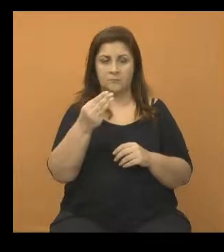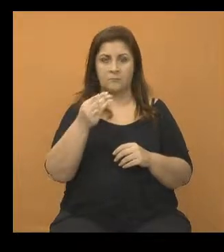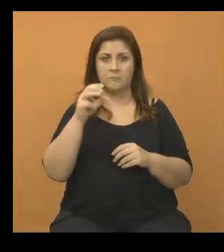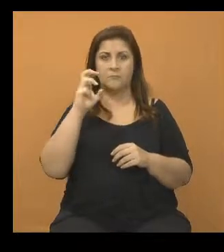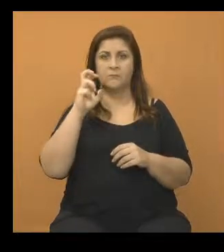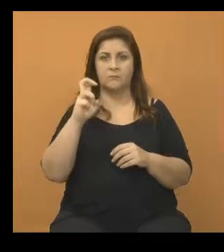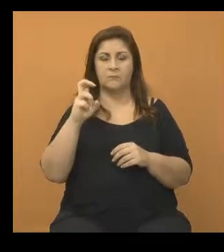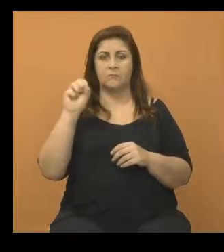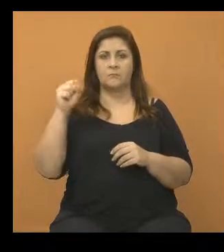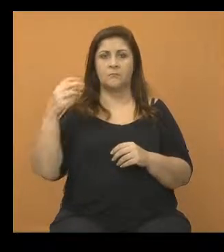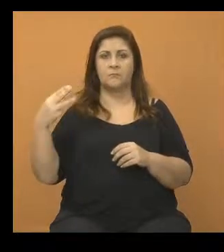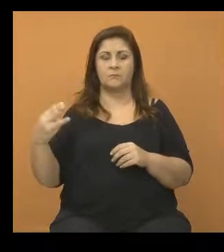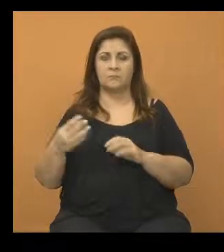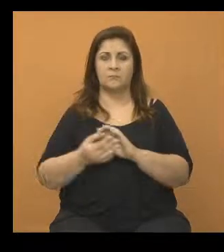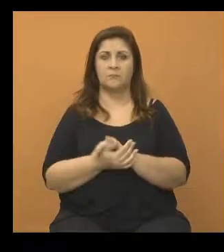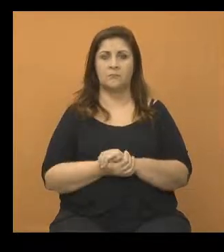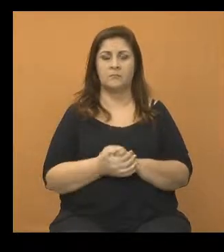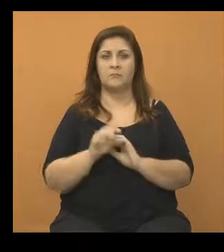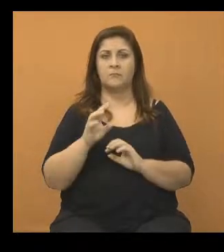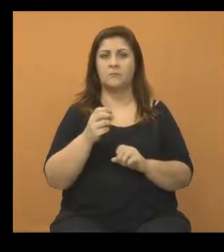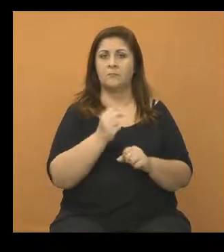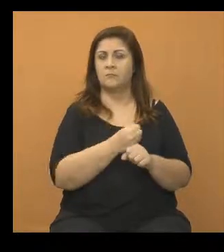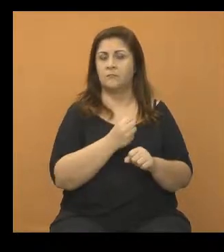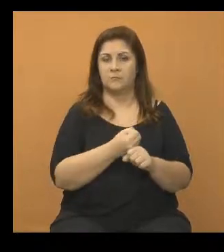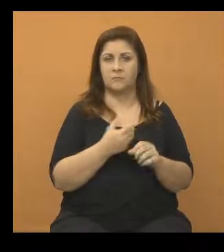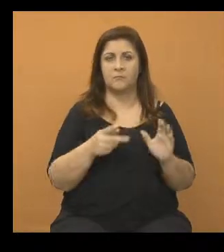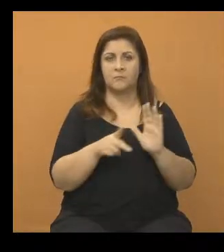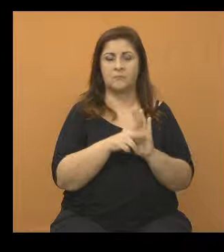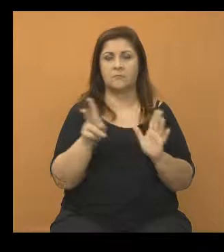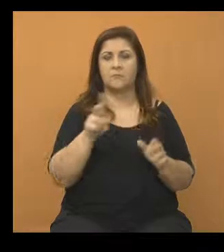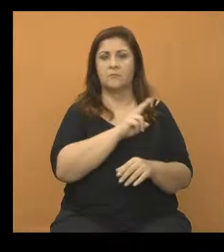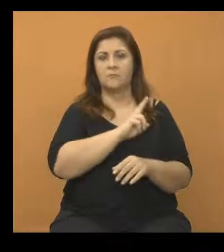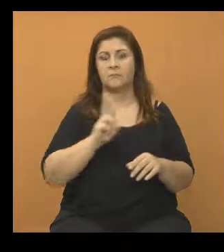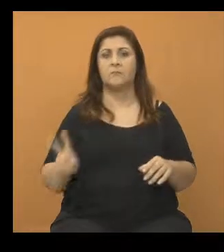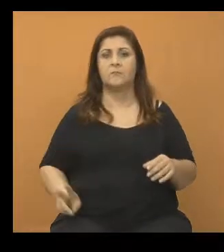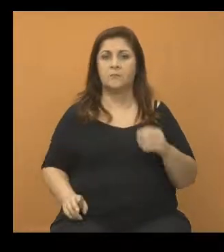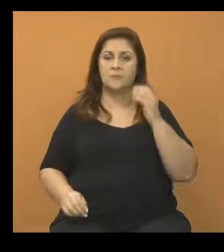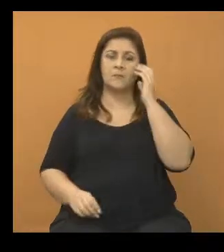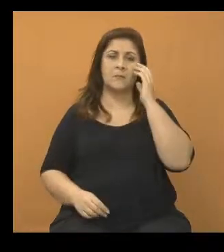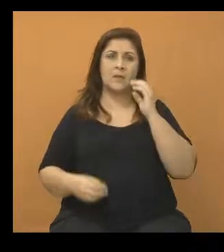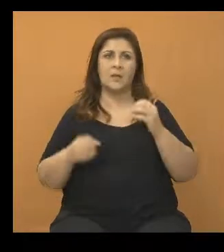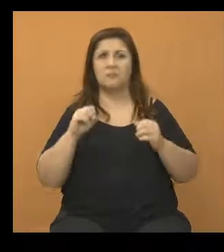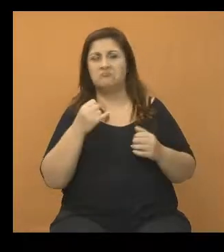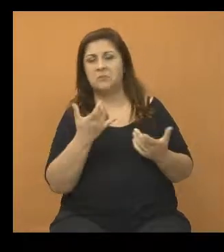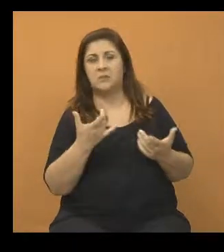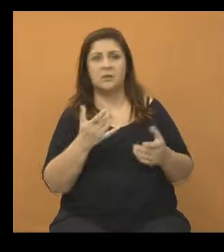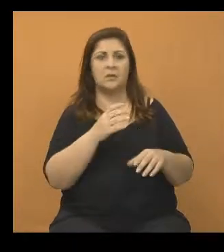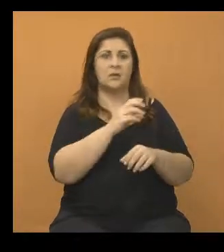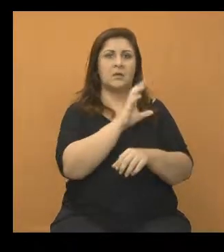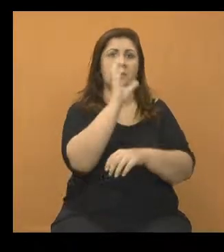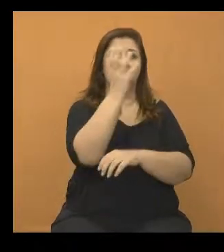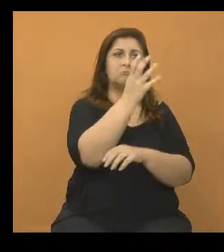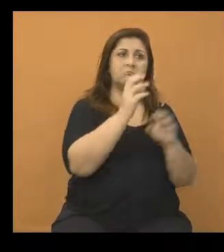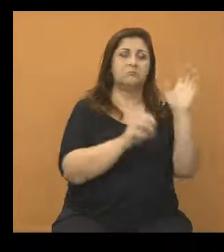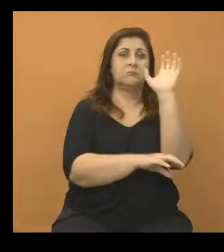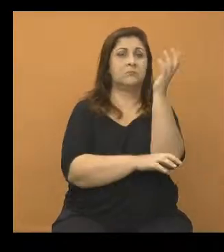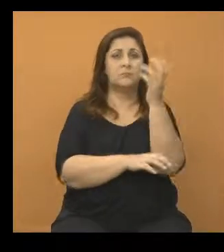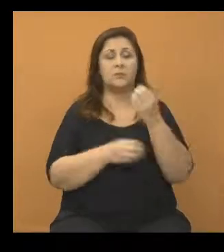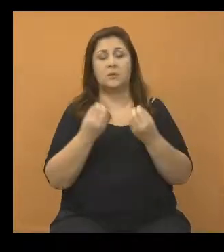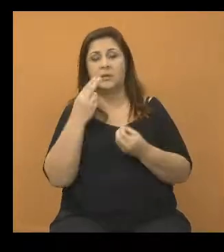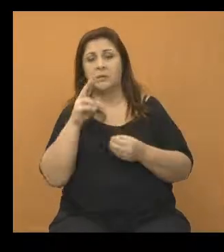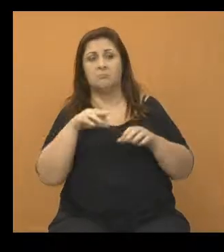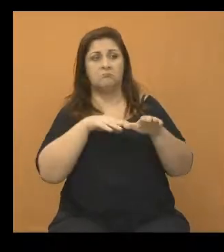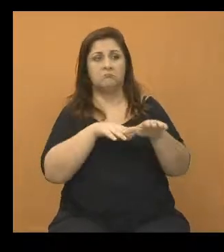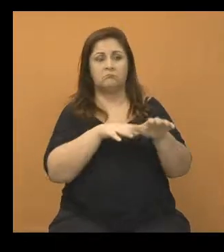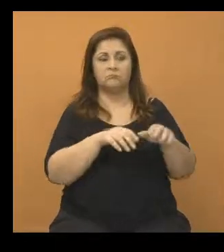4.383.000, né, que será destinado para obras que possam ser de infraestrutura, na área de meio ambiente, na área de mobilidade. Os